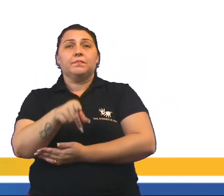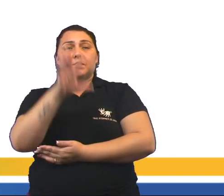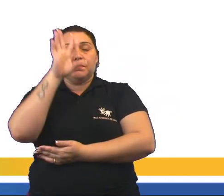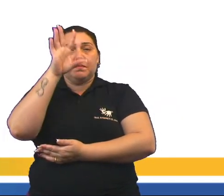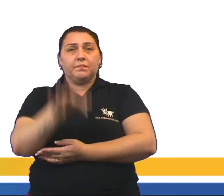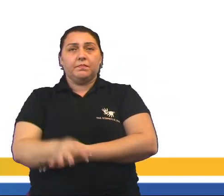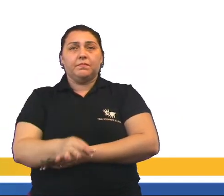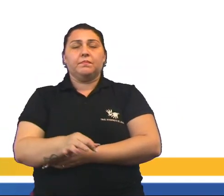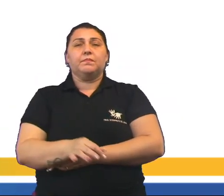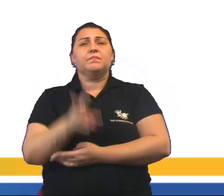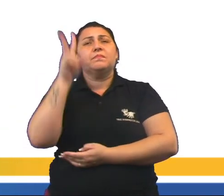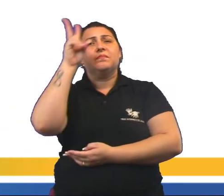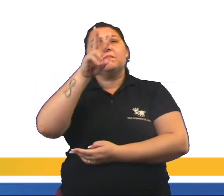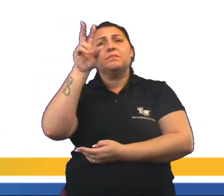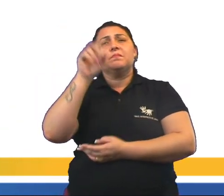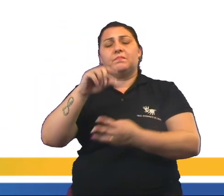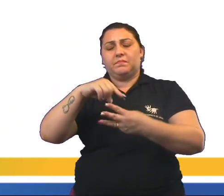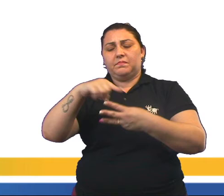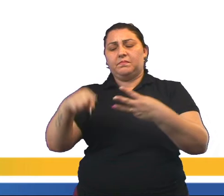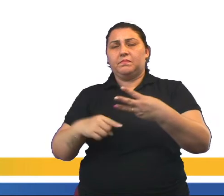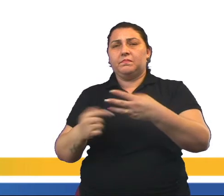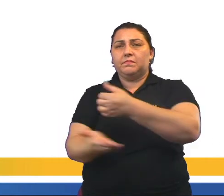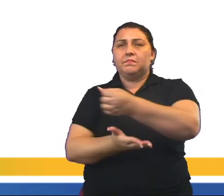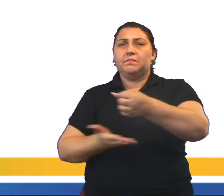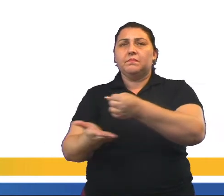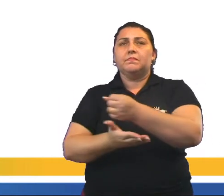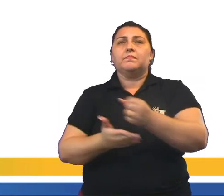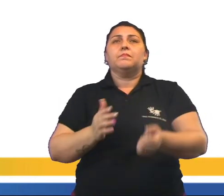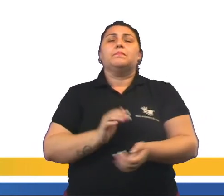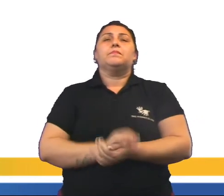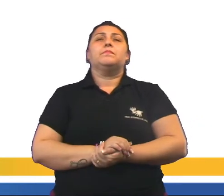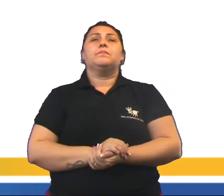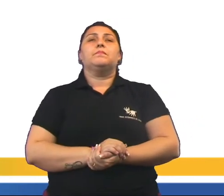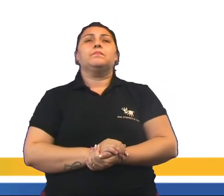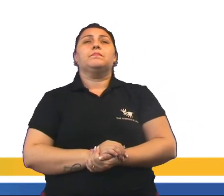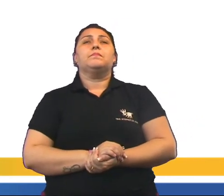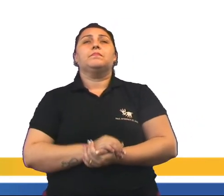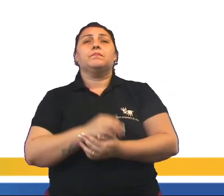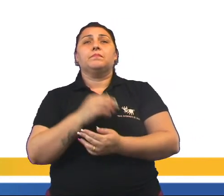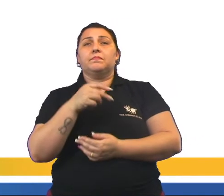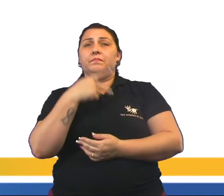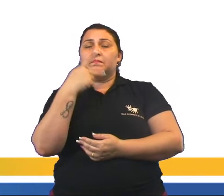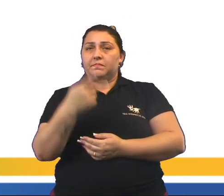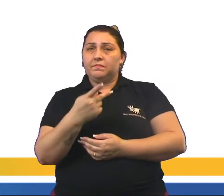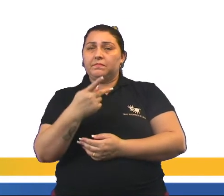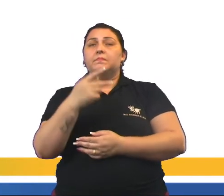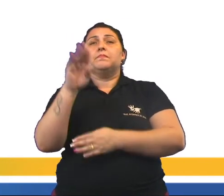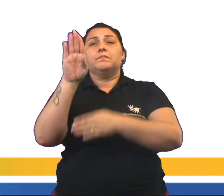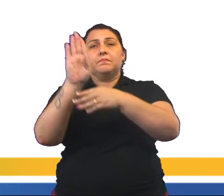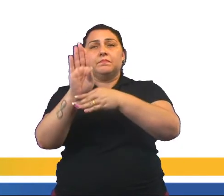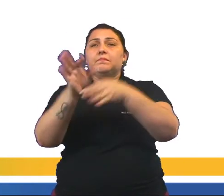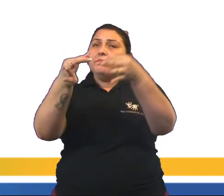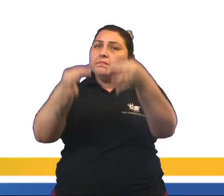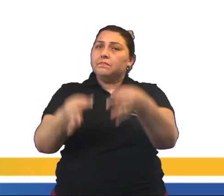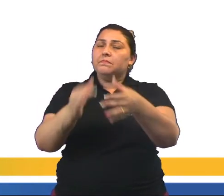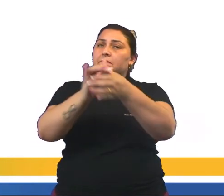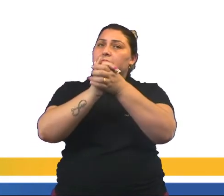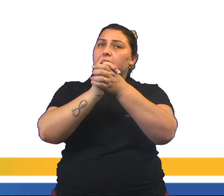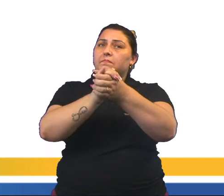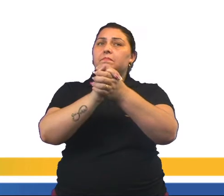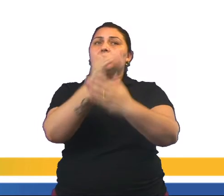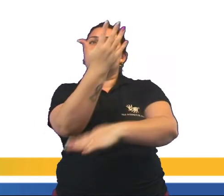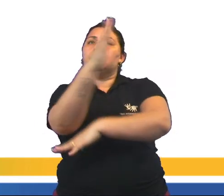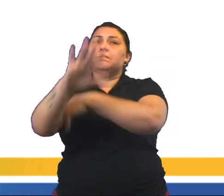vai acertar. Tenta lembrar aí os 3 princípios básicos. Vamos lá? Se você marcou a letra B, você acertou.